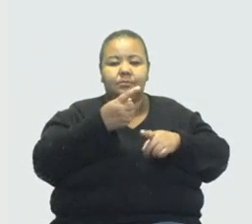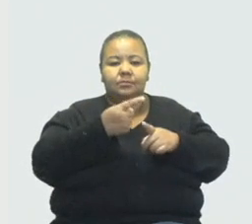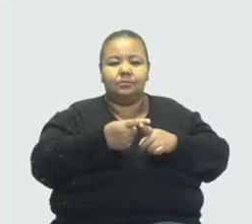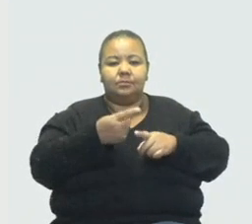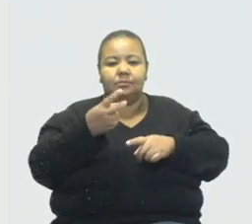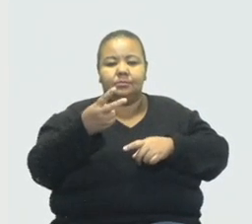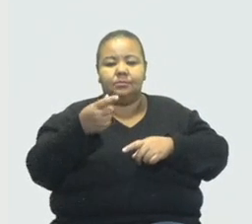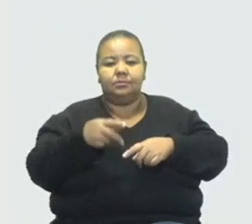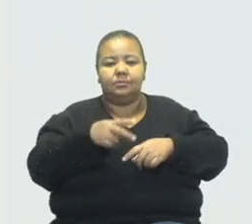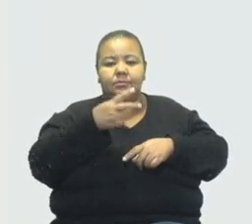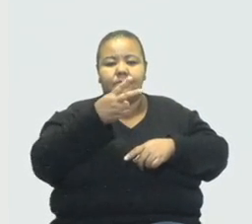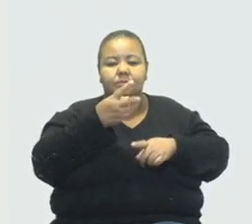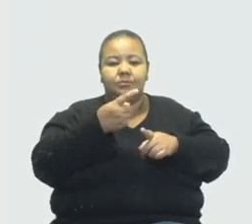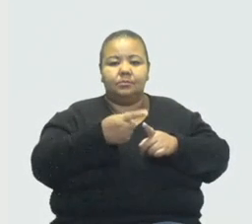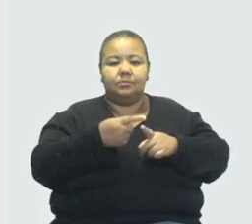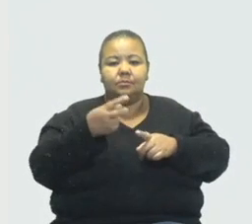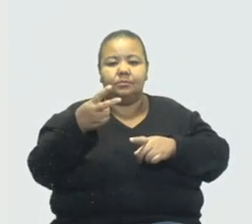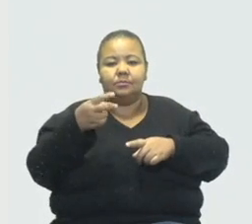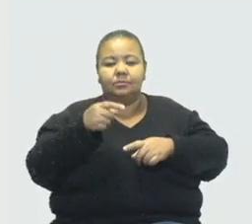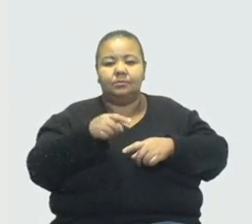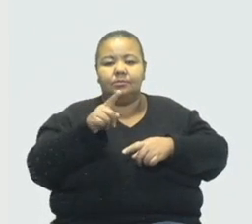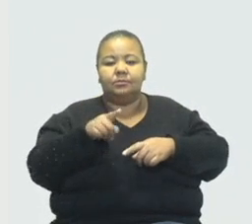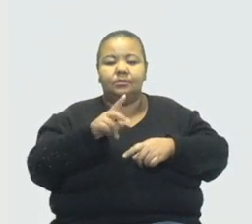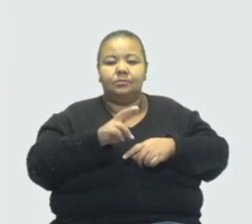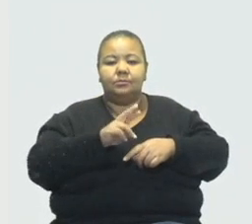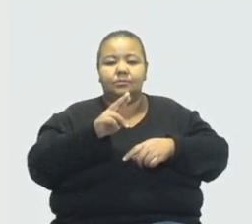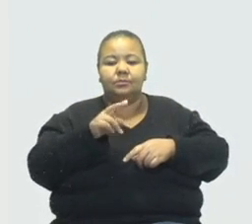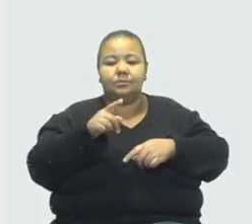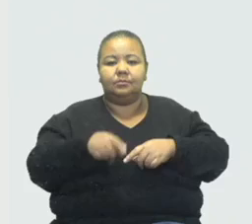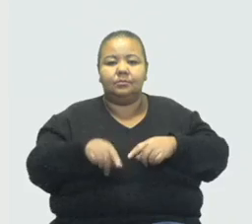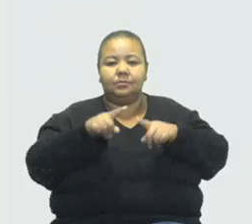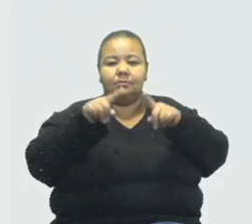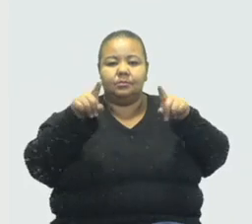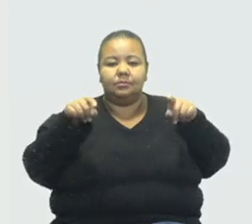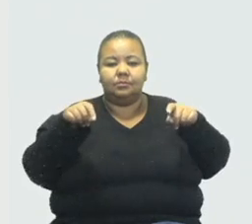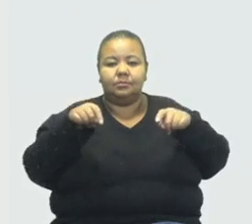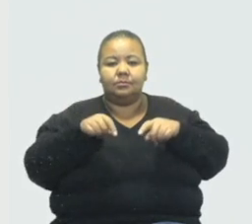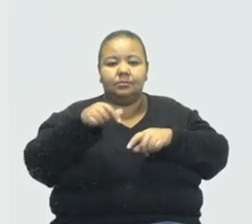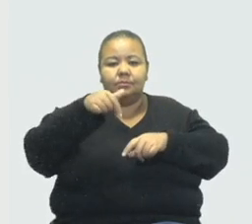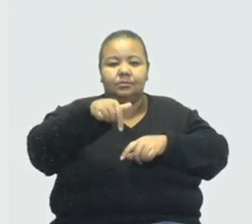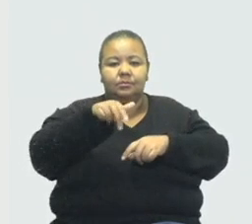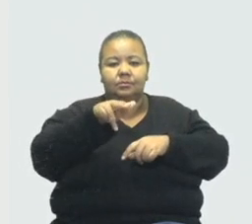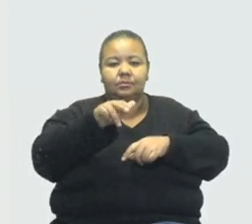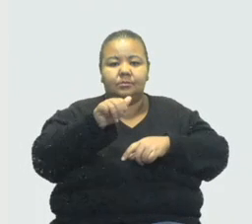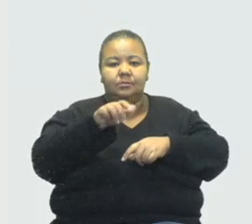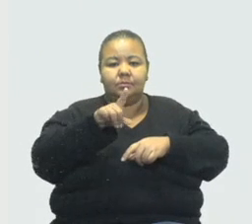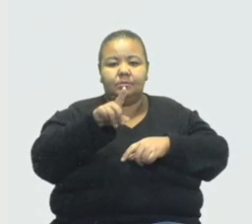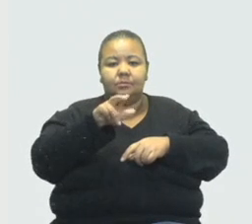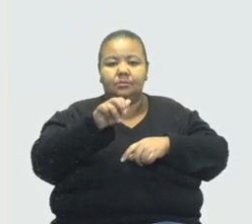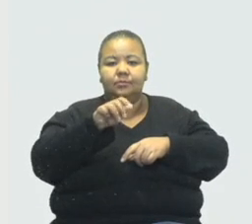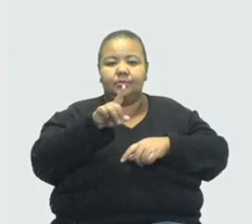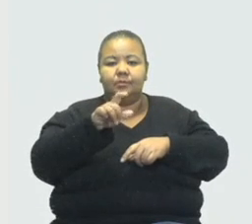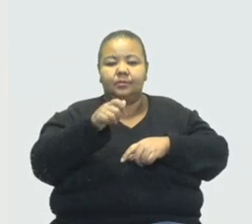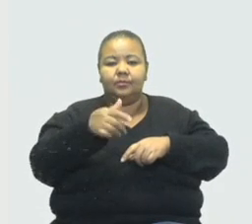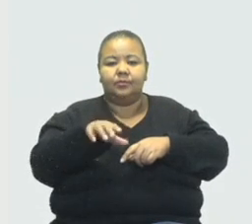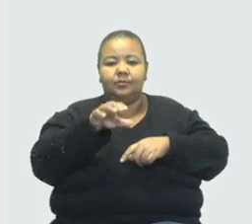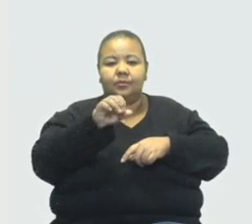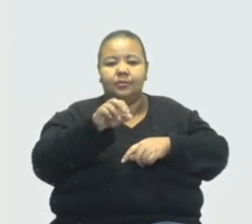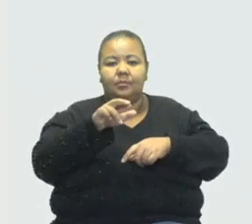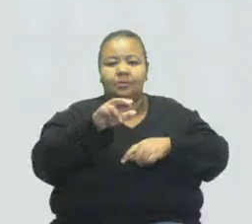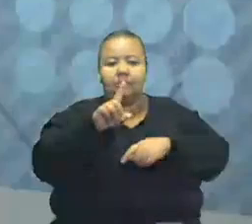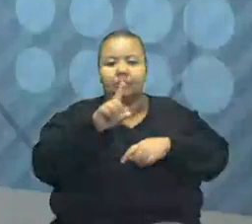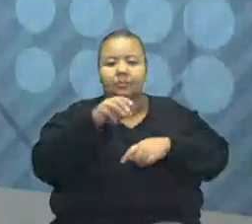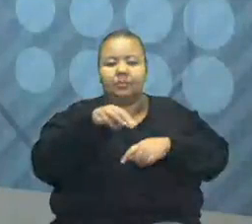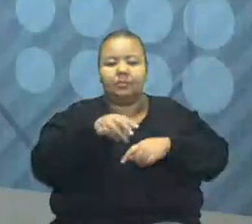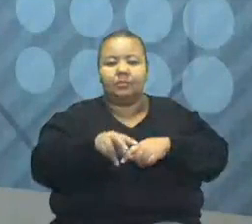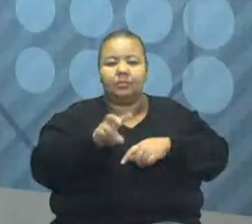2 e 2 por 2, o seu resultado é uma matriz quadrada de ordem 2.